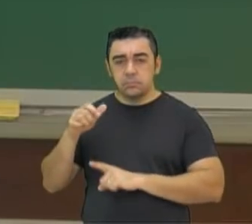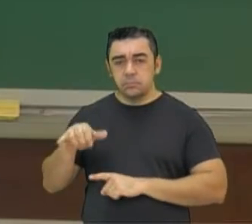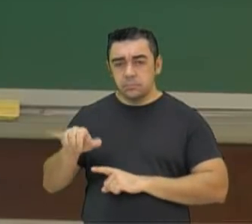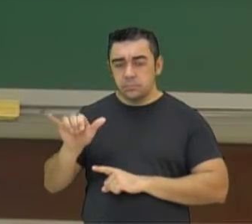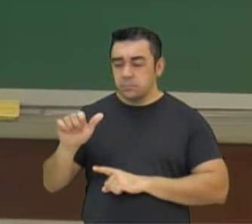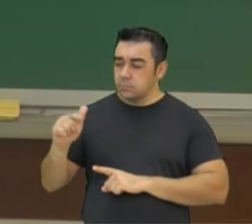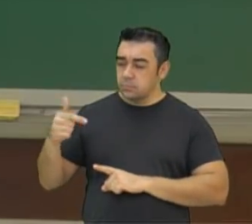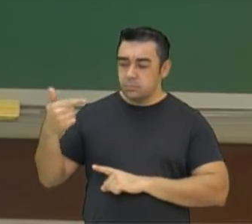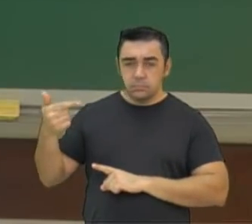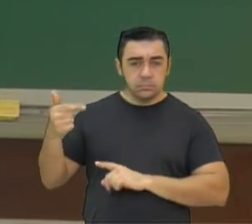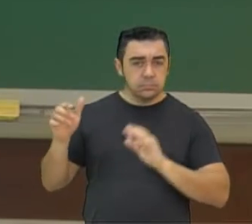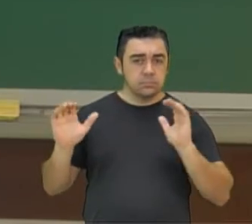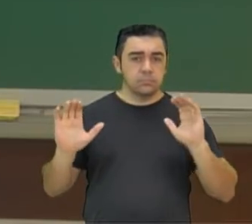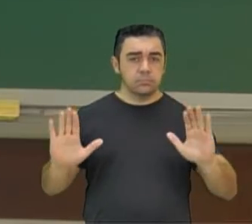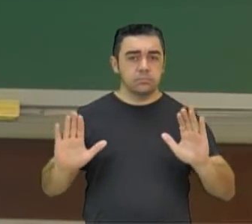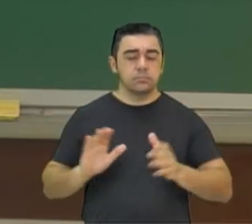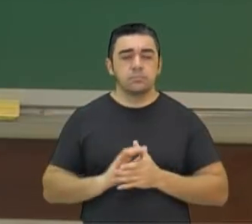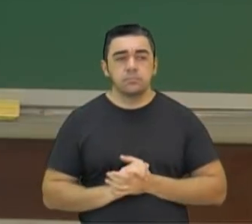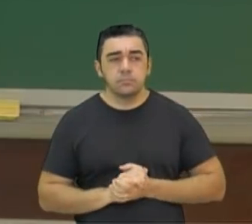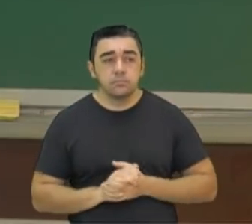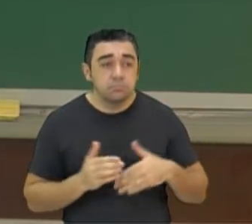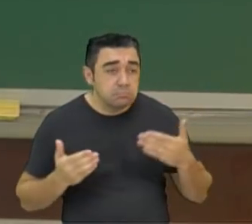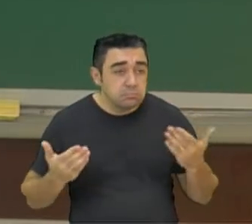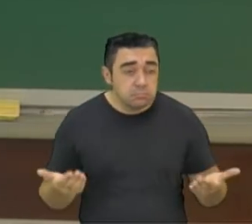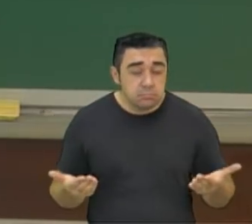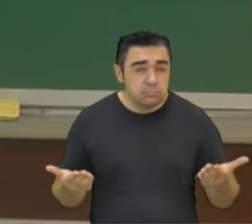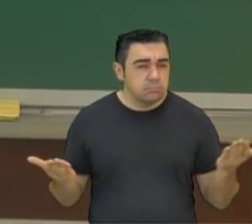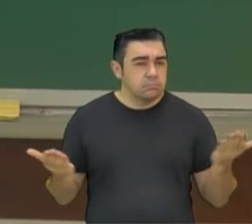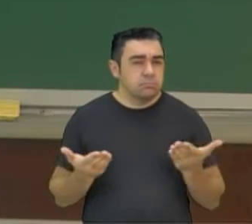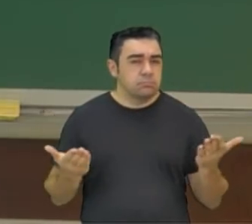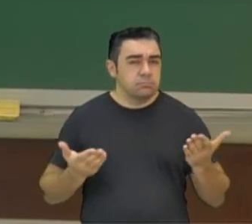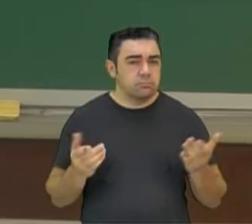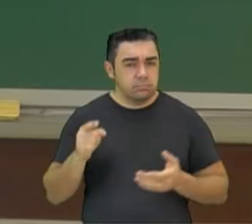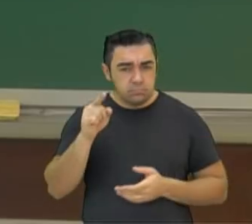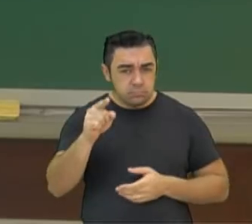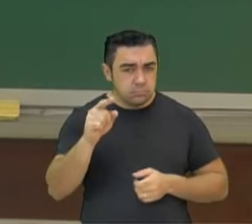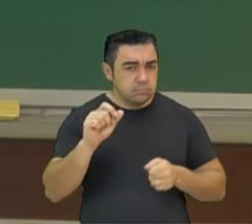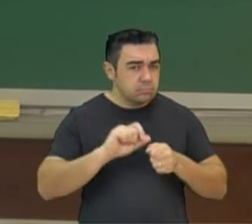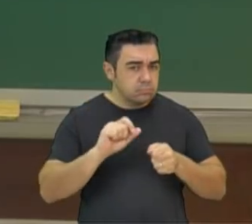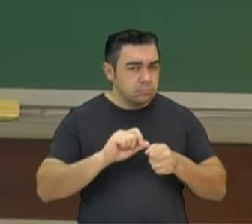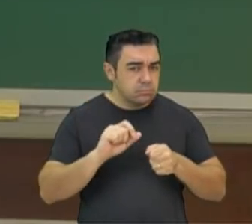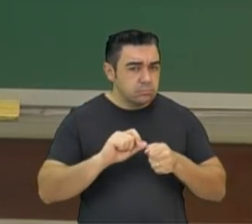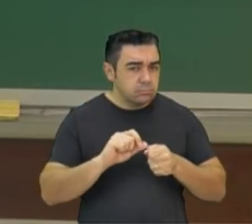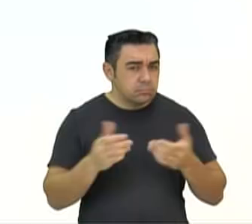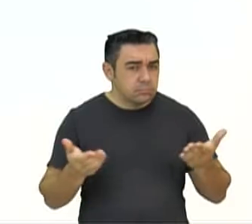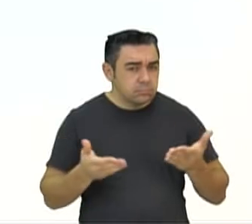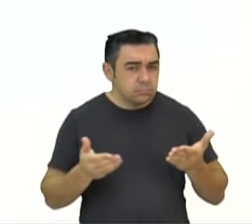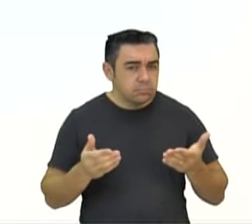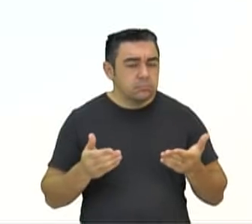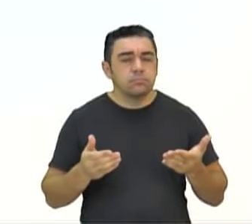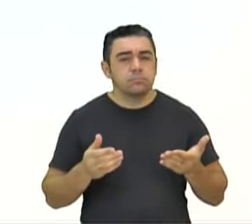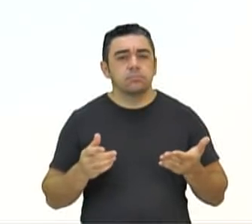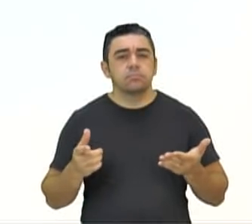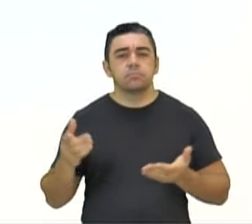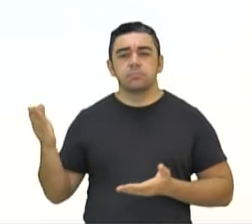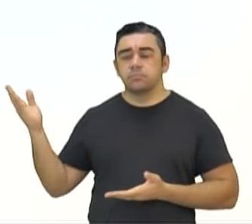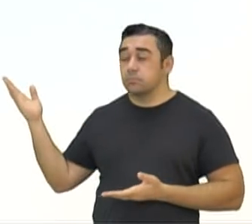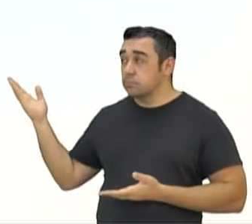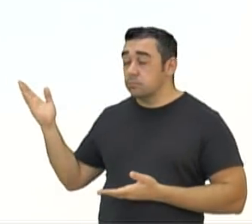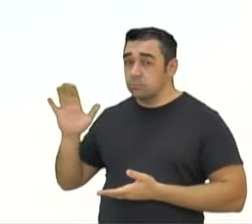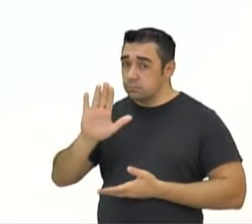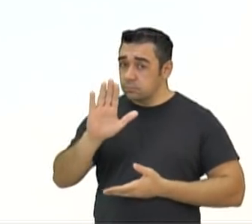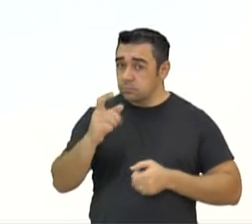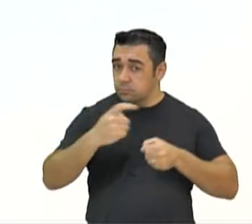quadrado do segundo. Então, agora é a vez de vocês resolverem os binômios. Nós